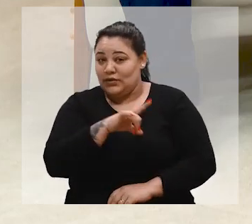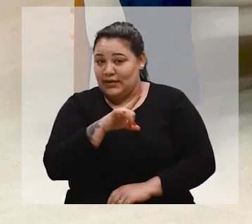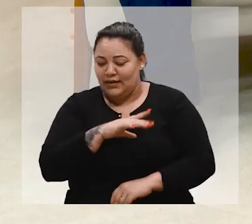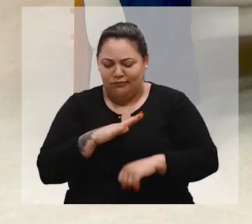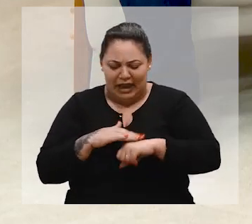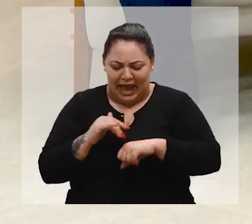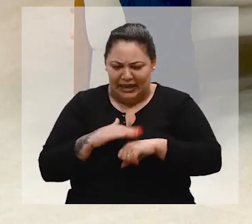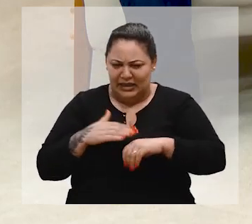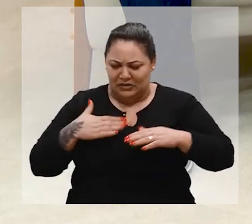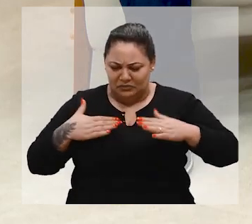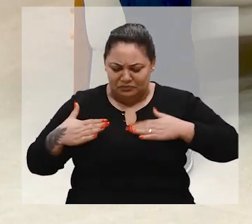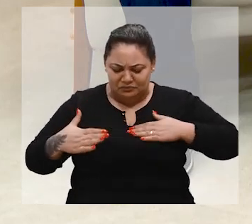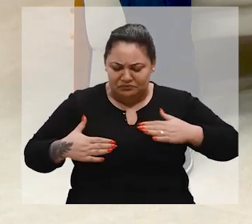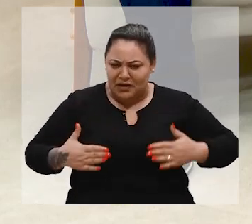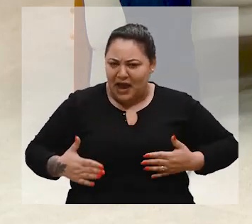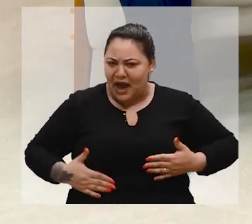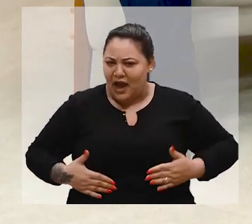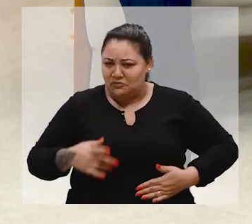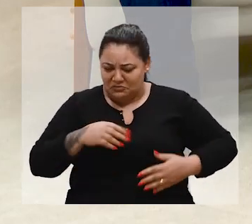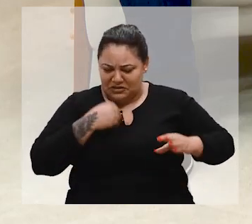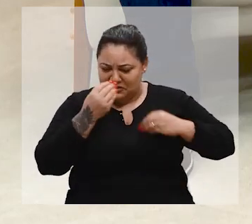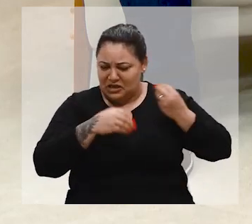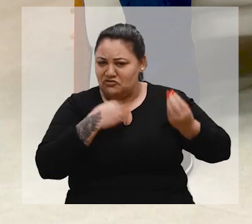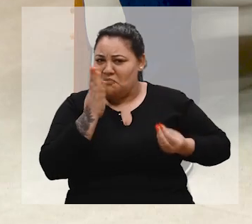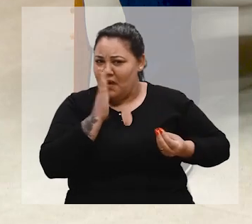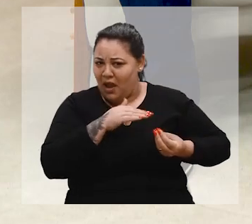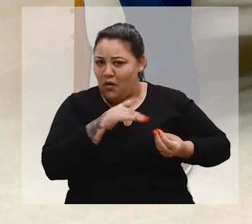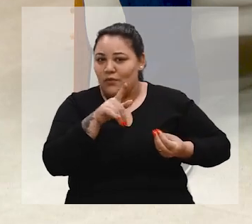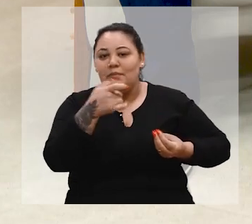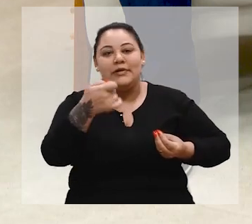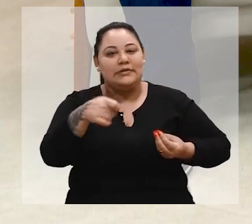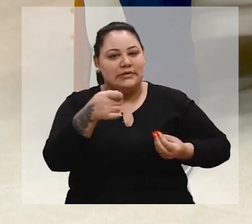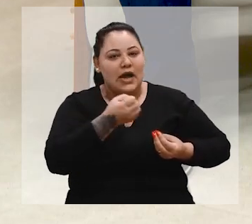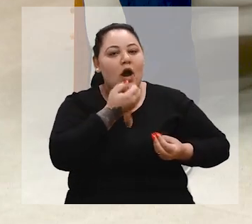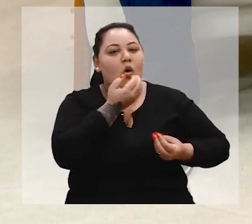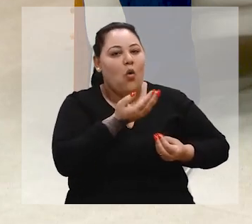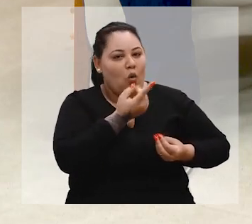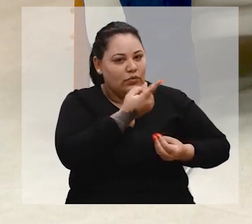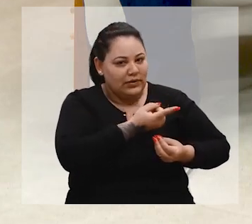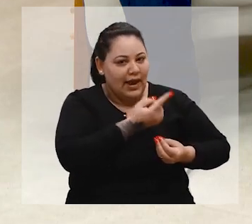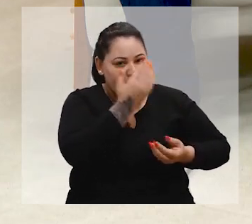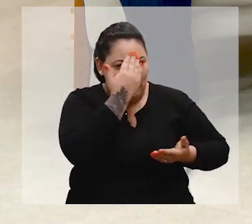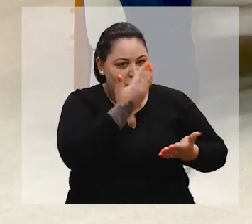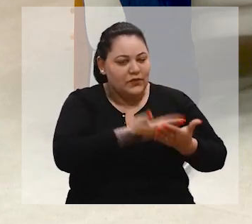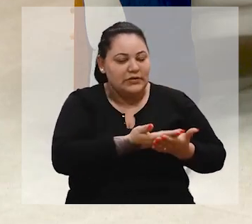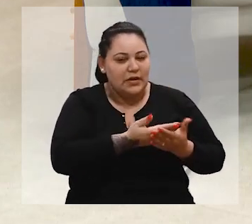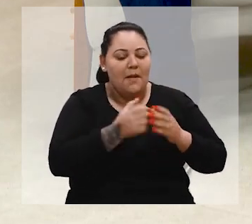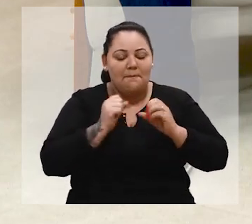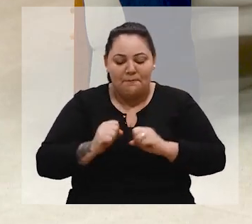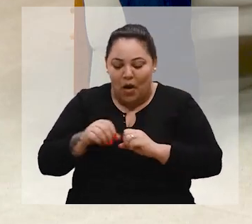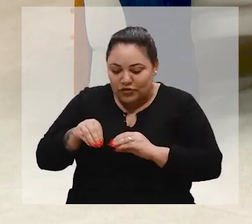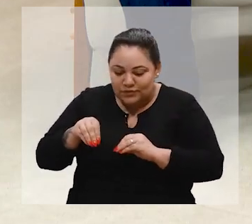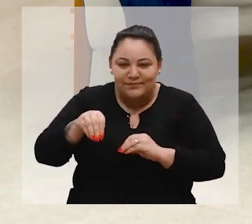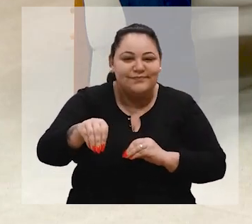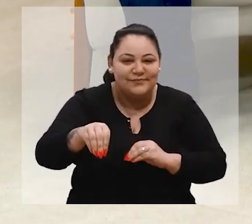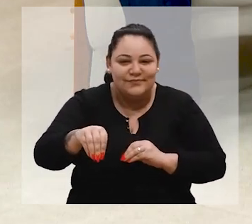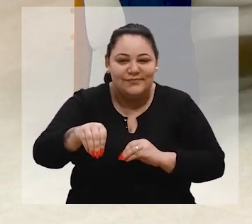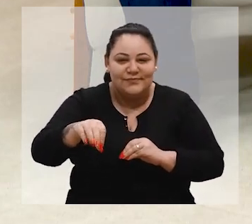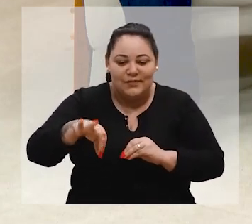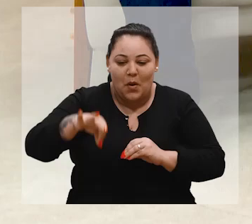algum carinho que é estranho ou faz você se sentir mal, precisa contar para alguém de sua confiança. Pode avançar uma